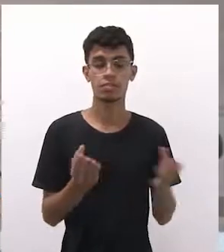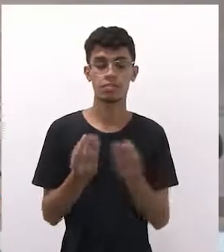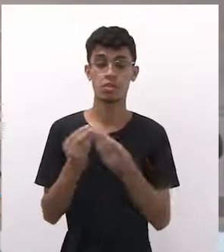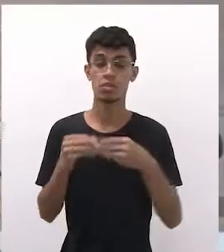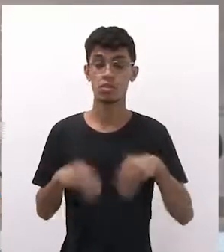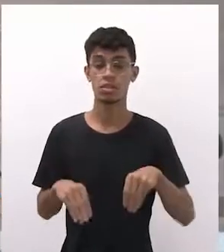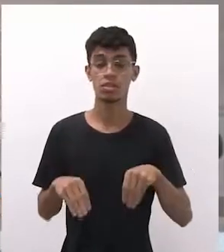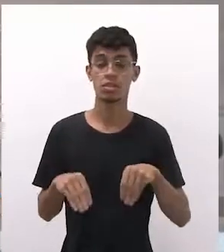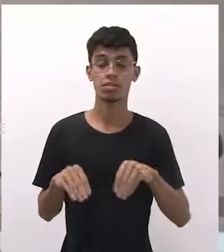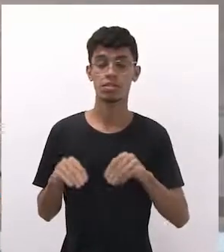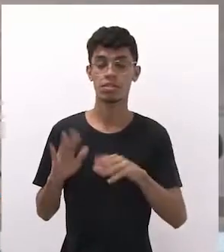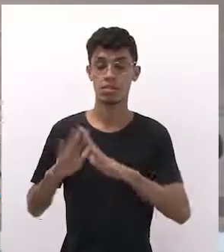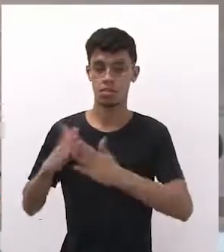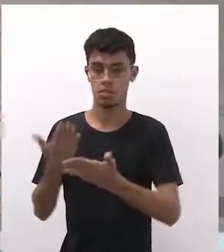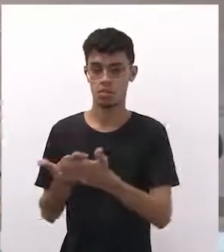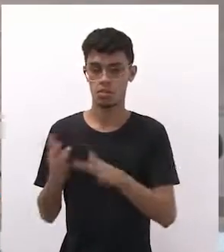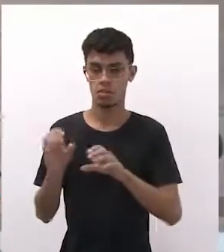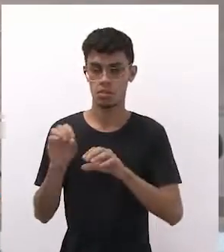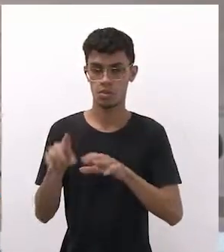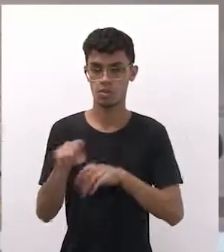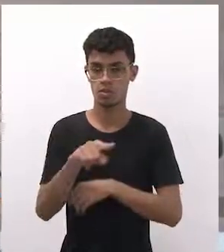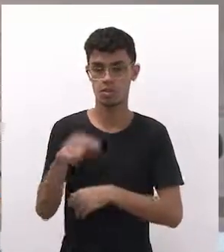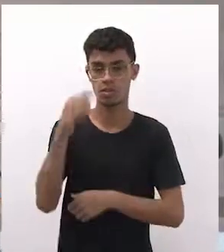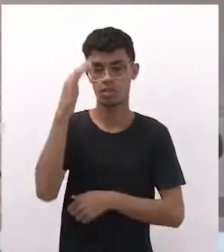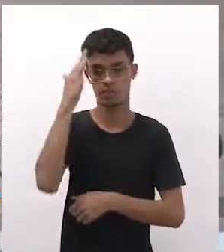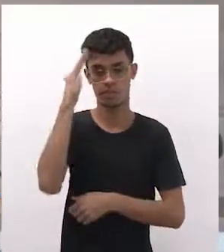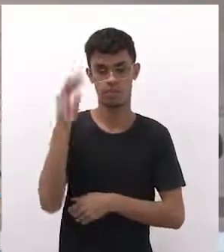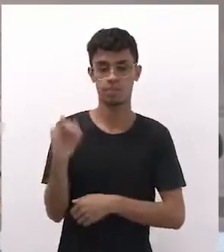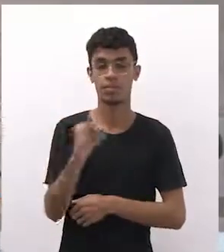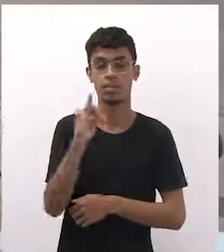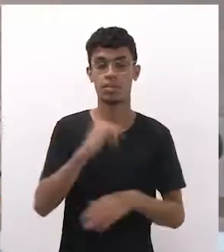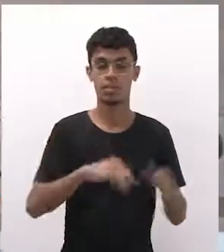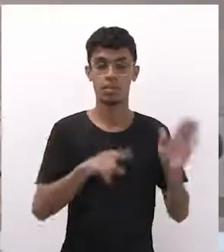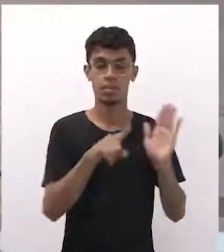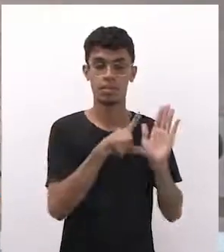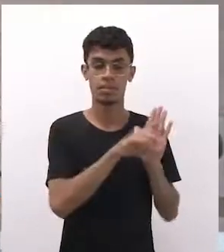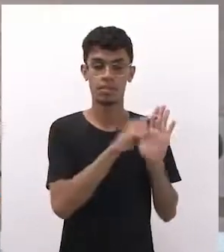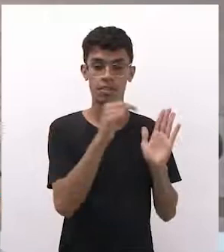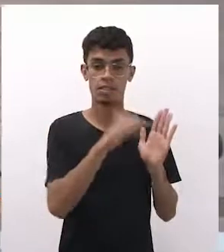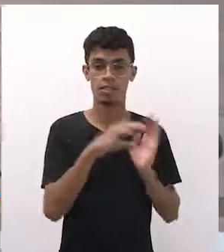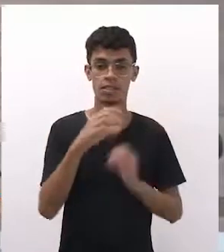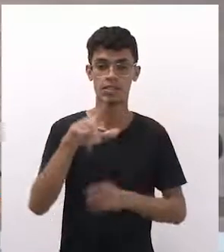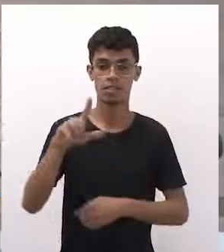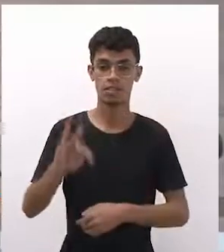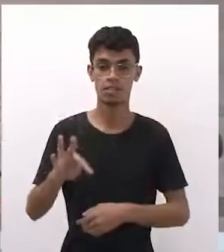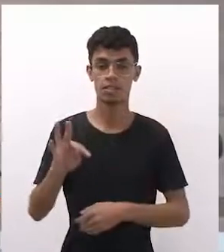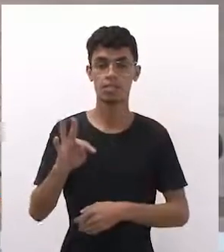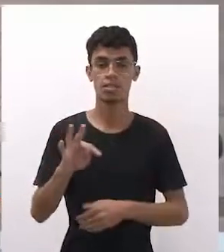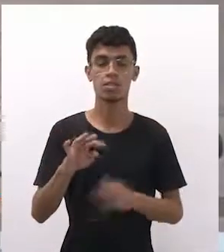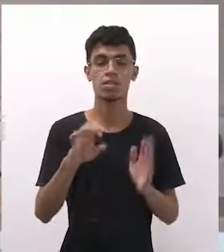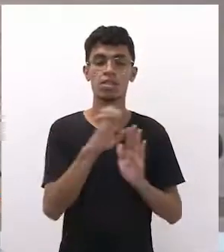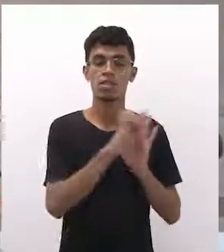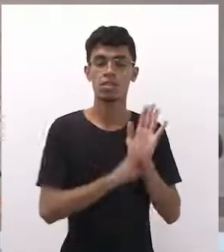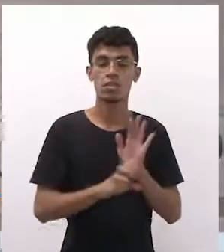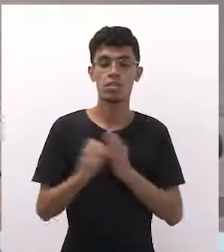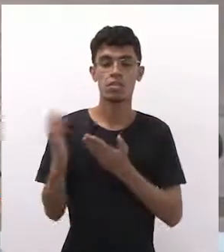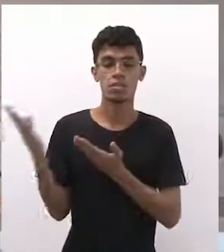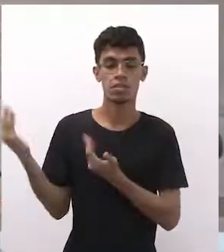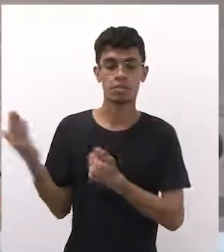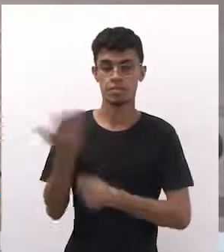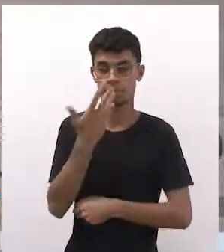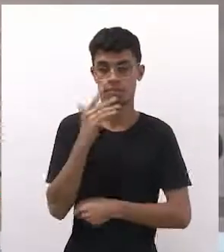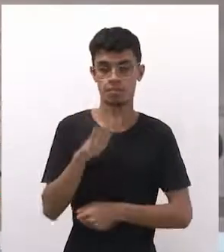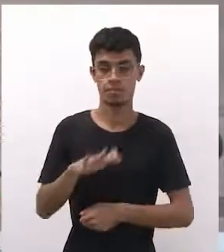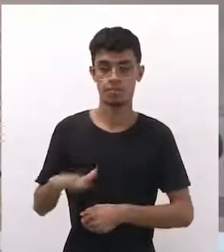muito importante, né? Saber que tem uma restrição na própria CLT e no Estatuto da Criança e do Adolescente dizendo que esse trabalho ele tem que